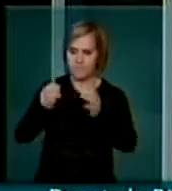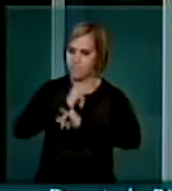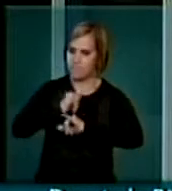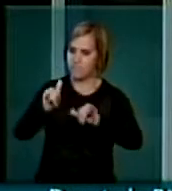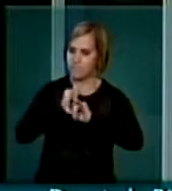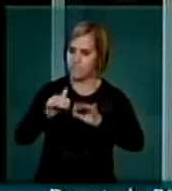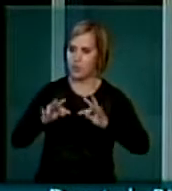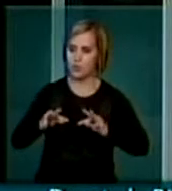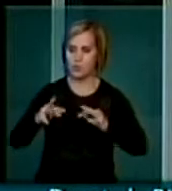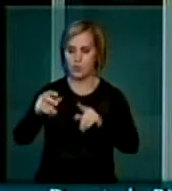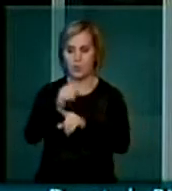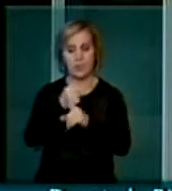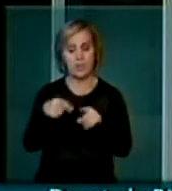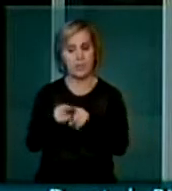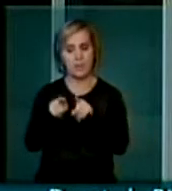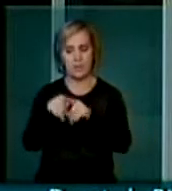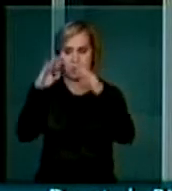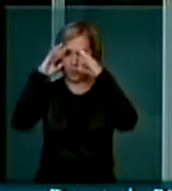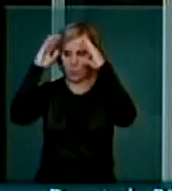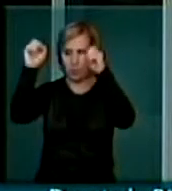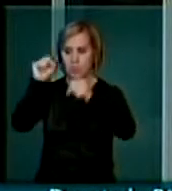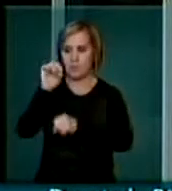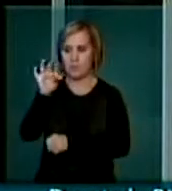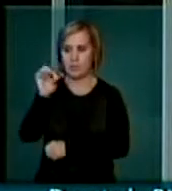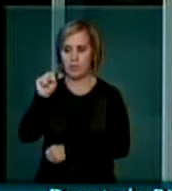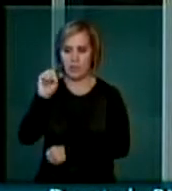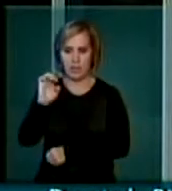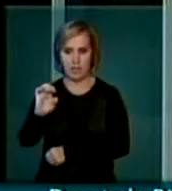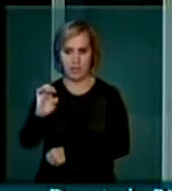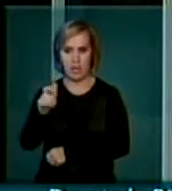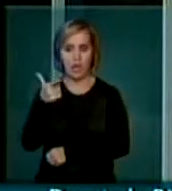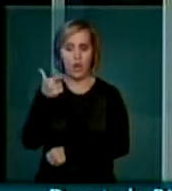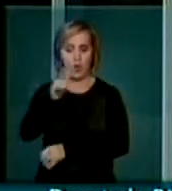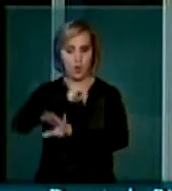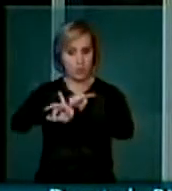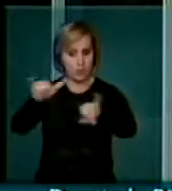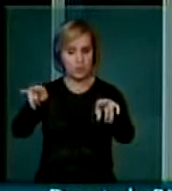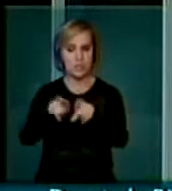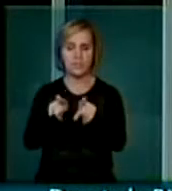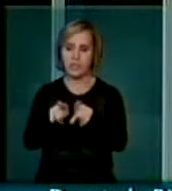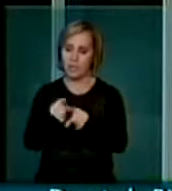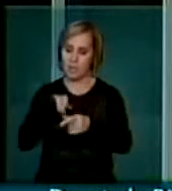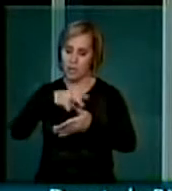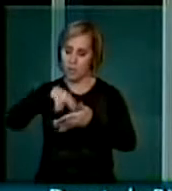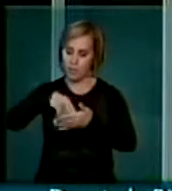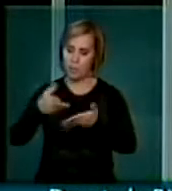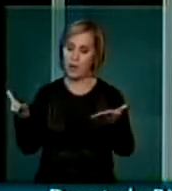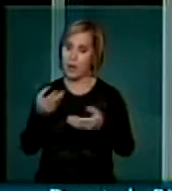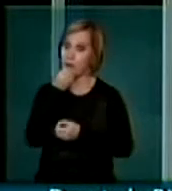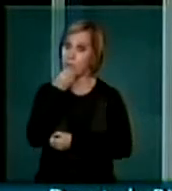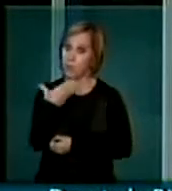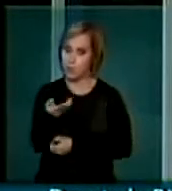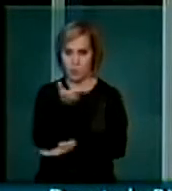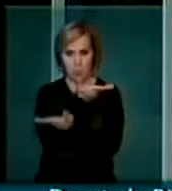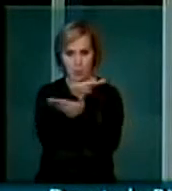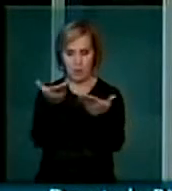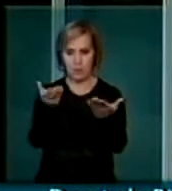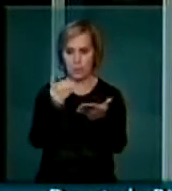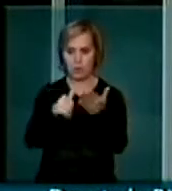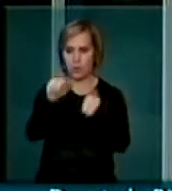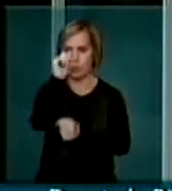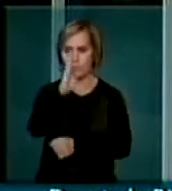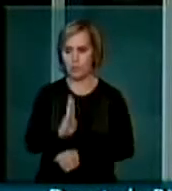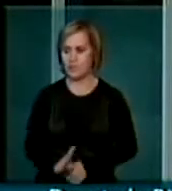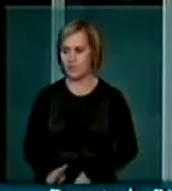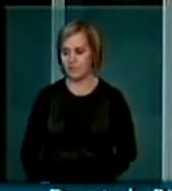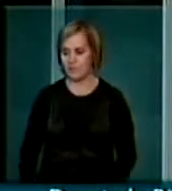definitivamente o TSE. Esta é outra notícia também que vou ler agora, que é muito boa. O relator do caso